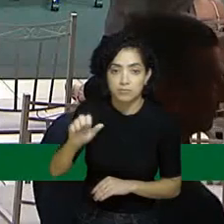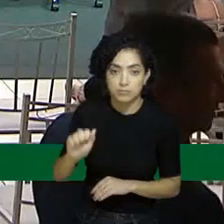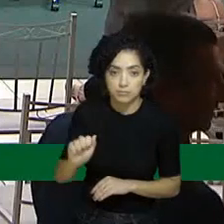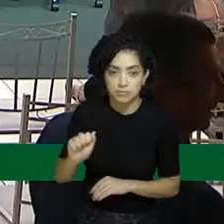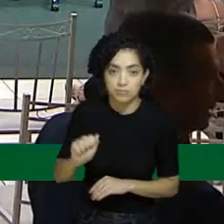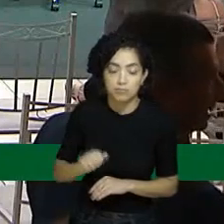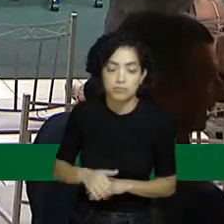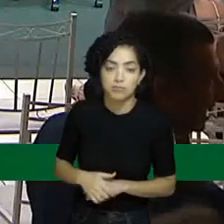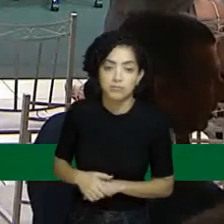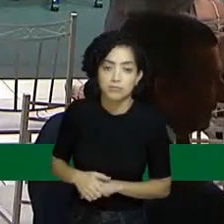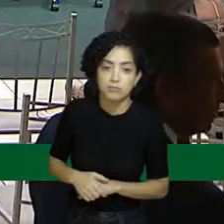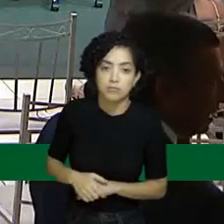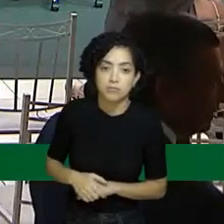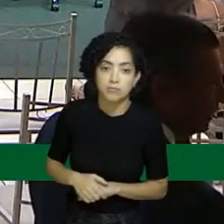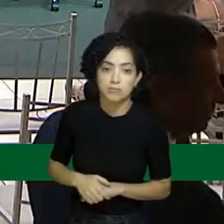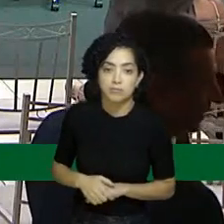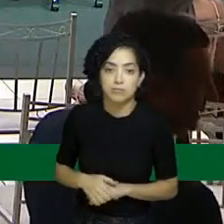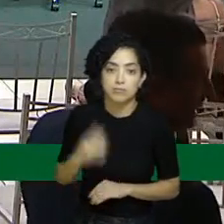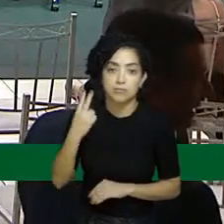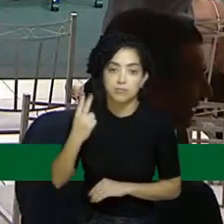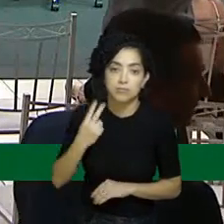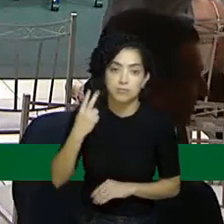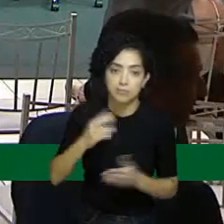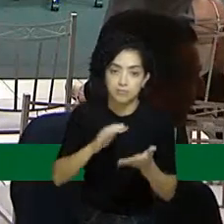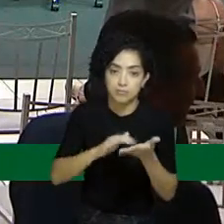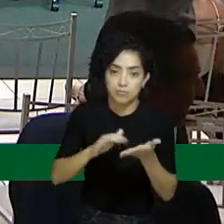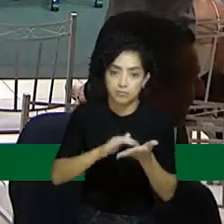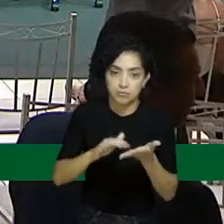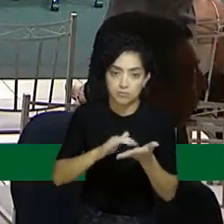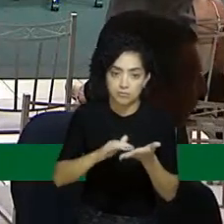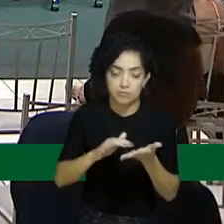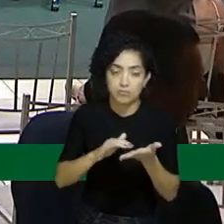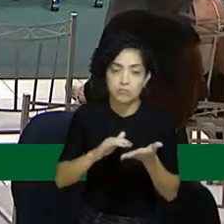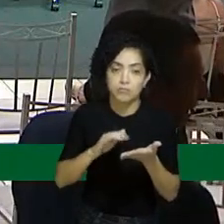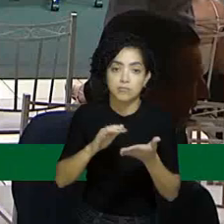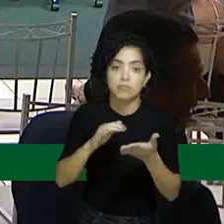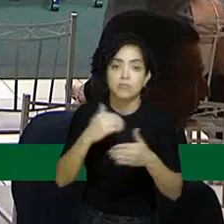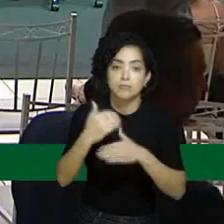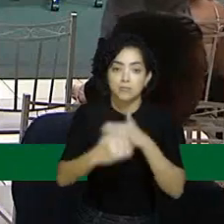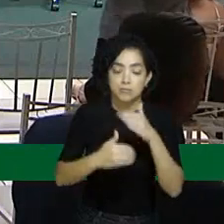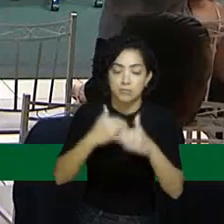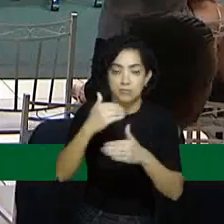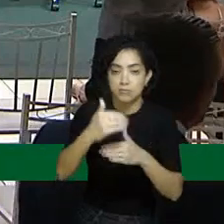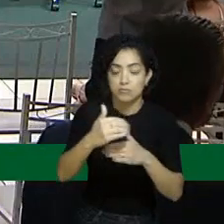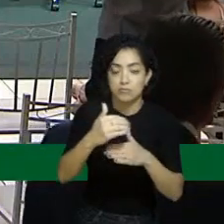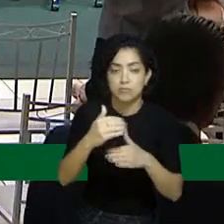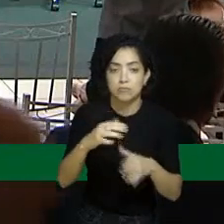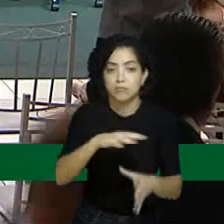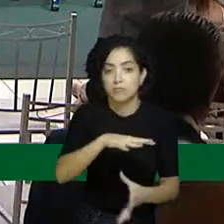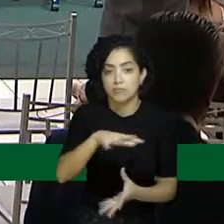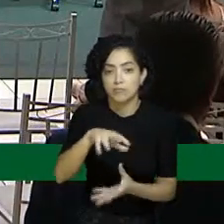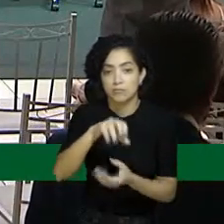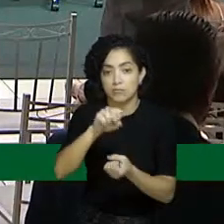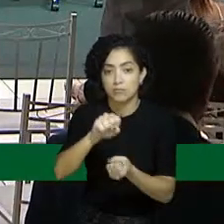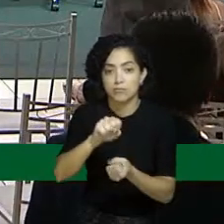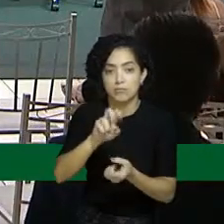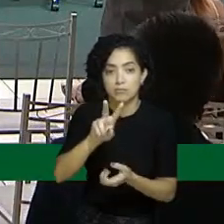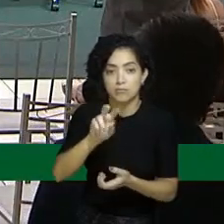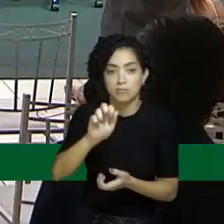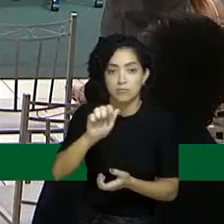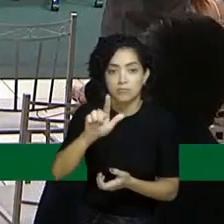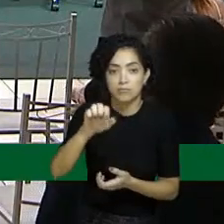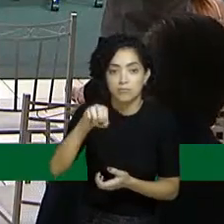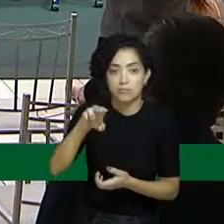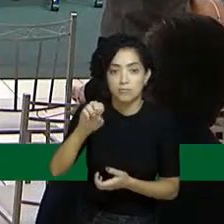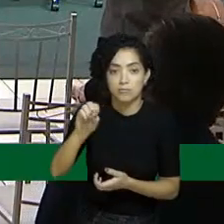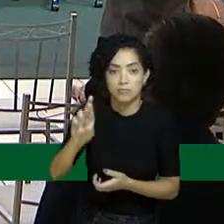Rui, vereador e secretário municipal de Desenvolvimento Sustentável e Obras Estruturantes do município de Chapecó, Valmor Scolari,